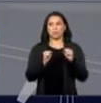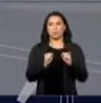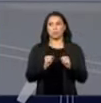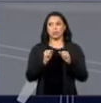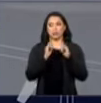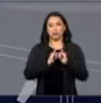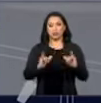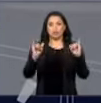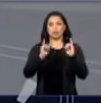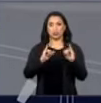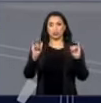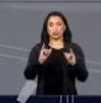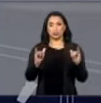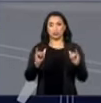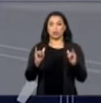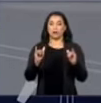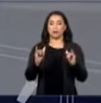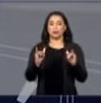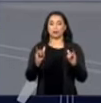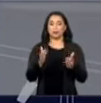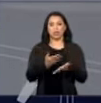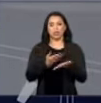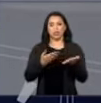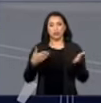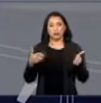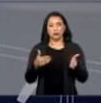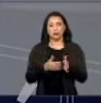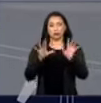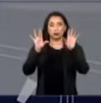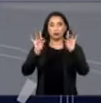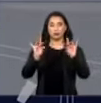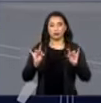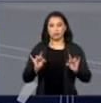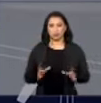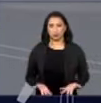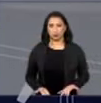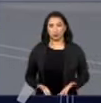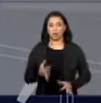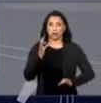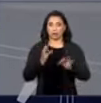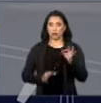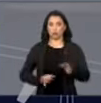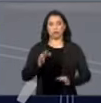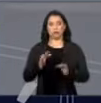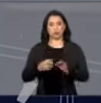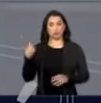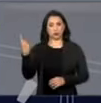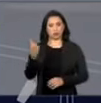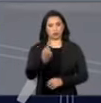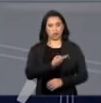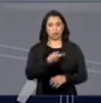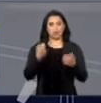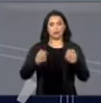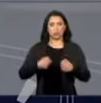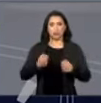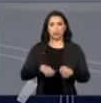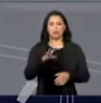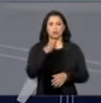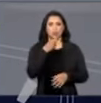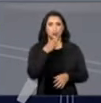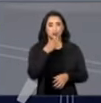constitucional nesta Casa. Nesses julgamentos, nós, juízes, precisamos do conhecimento específico para